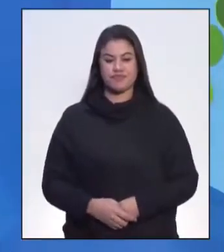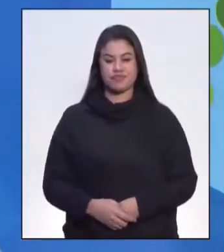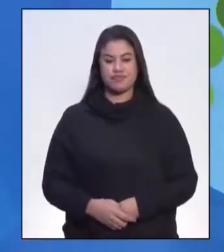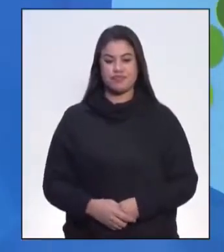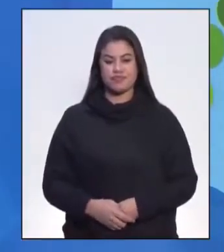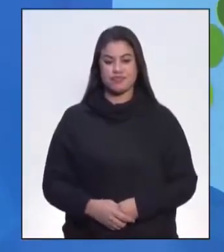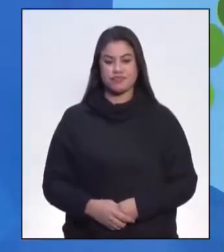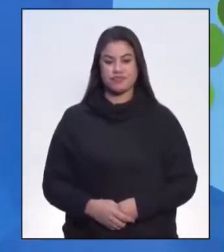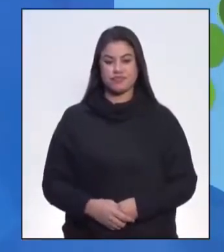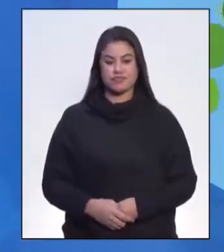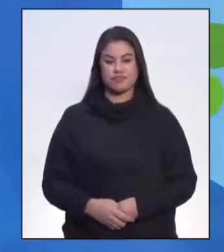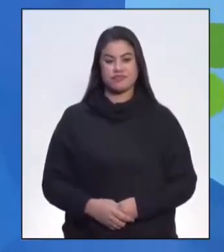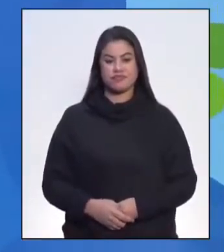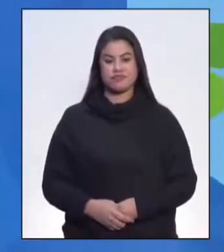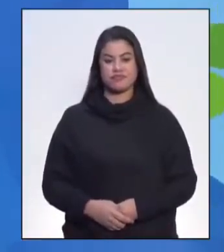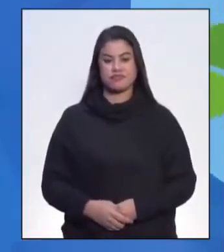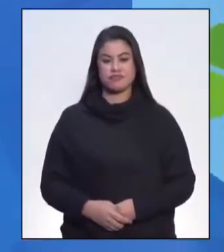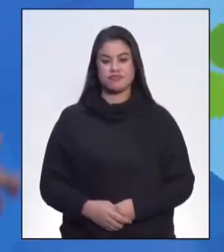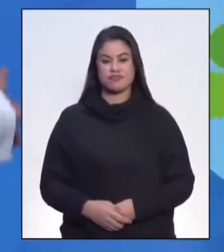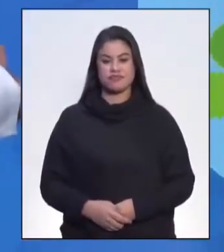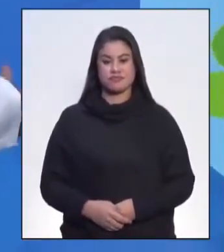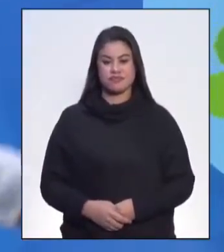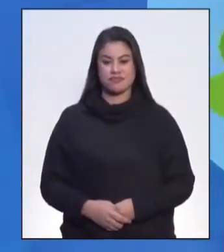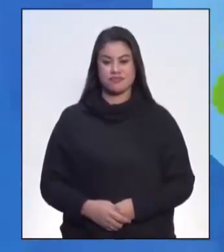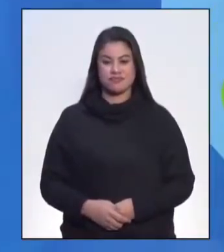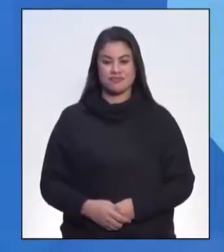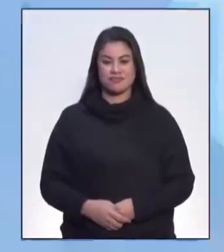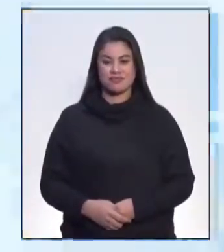Se der para colocar aqui. Isso. Aqui também.